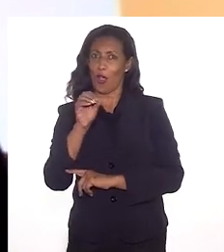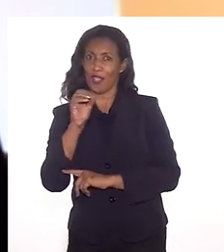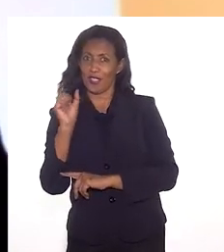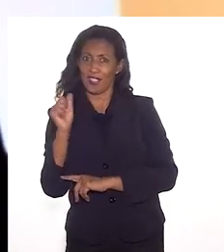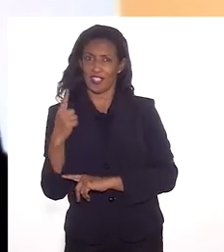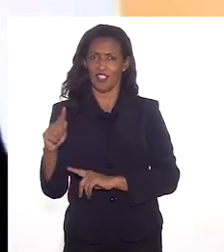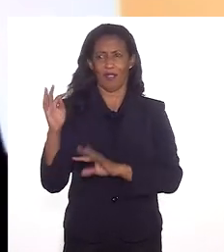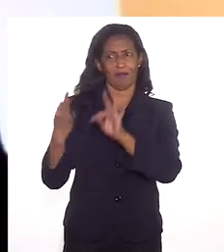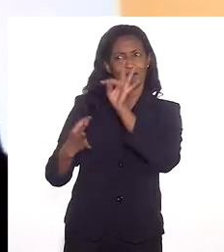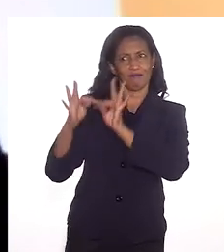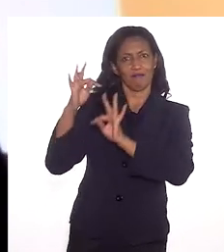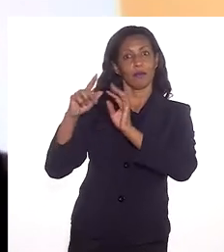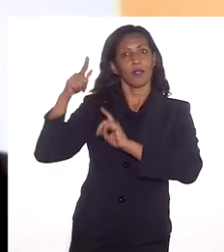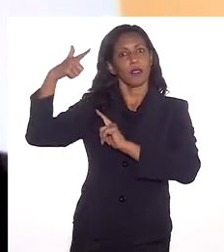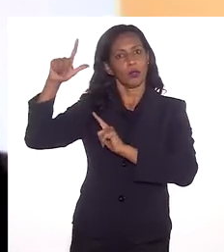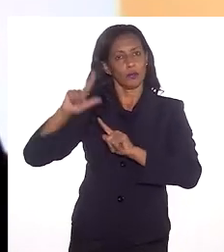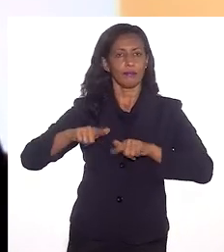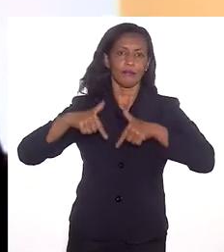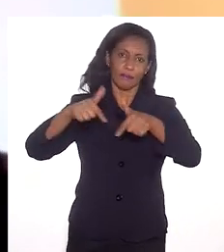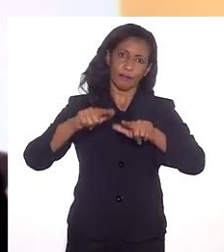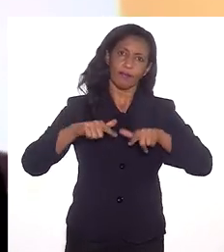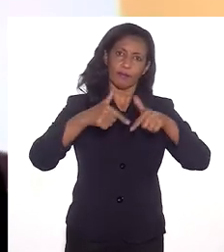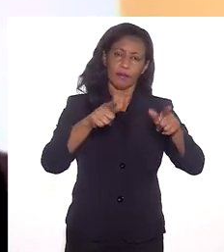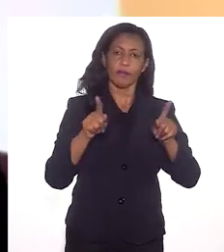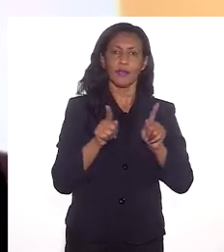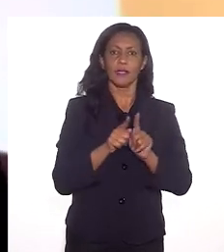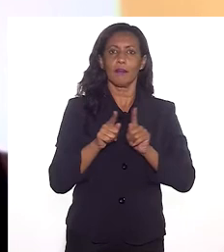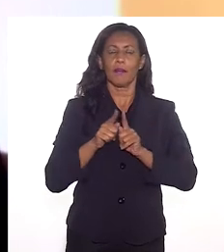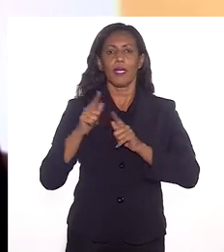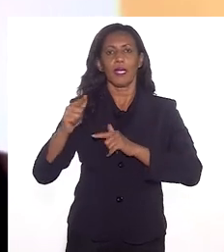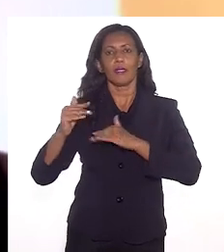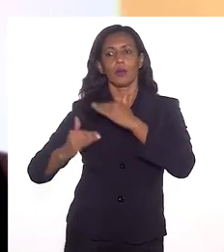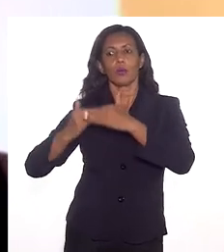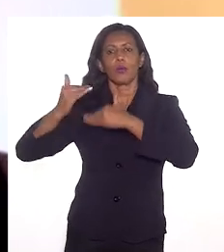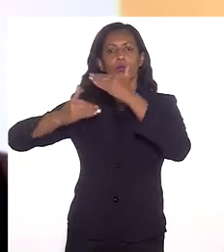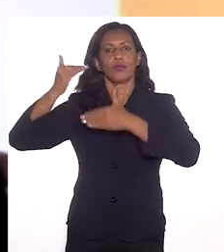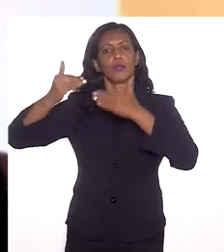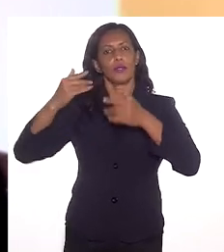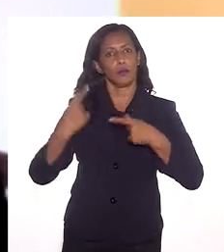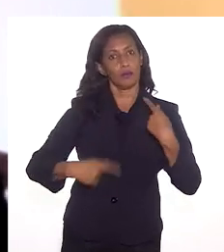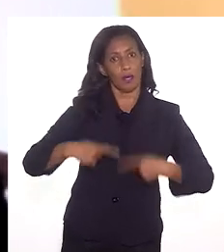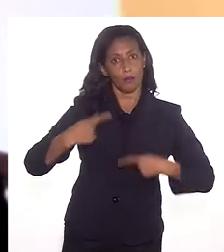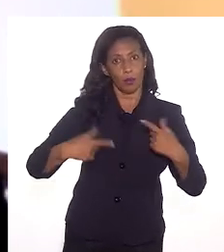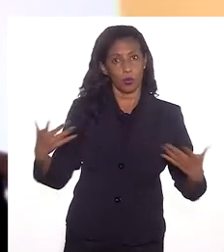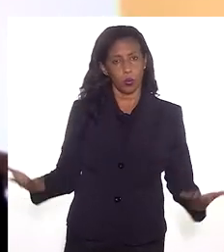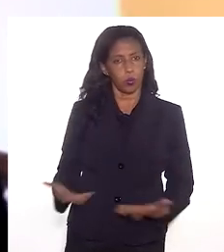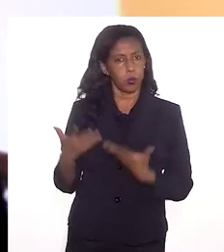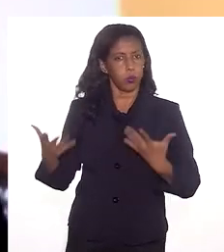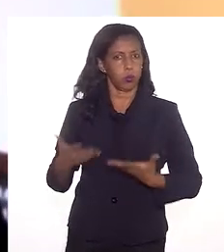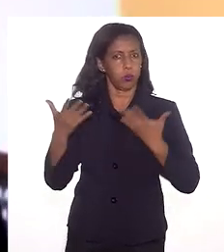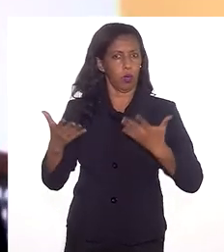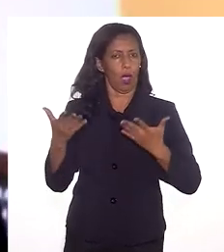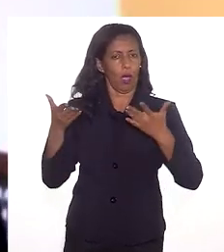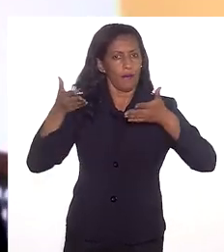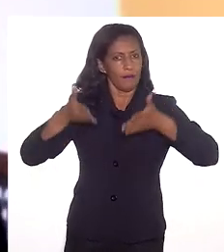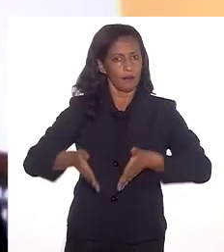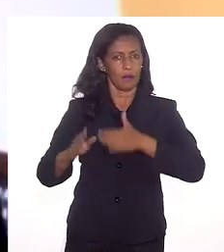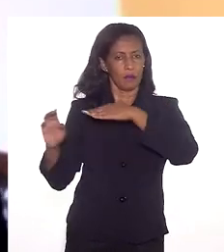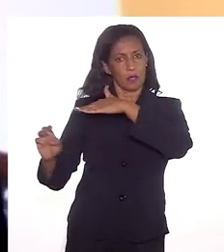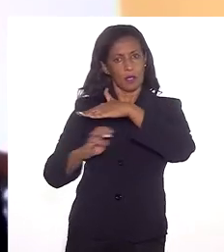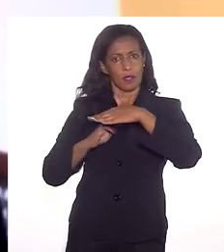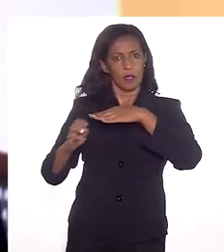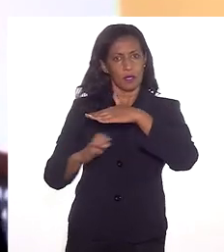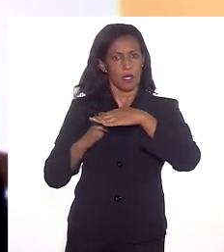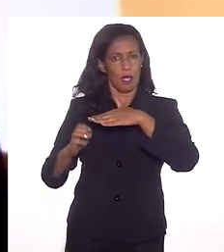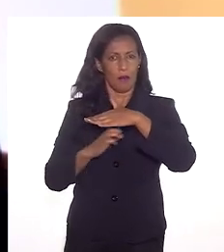tecnologia aqui mas também precisa de de outras ações ligadas essa questão da construção da política de estímulo a fixação